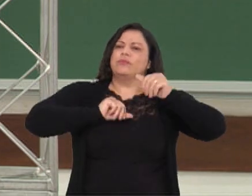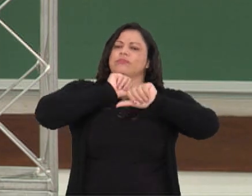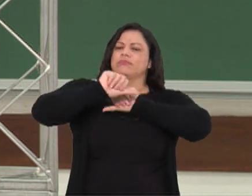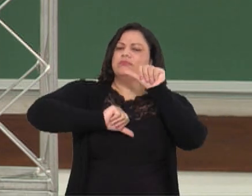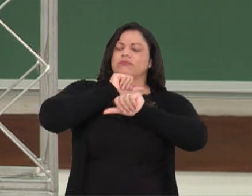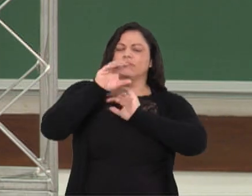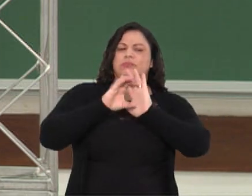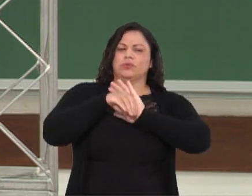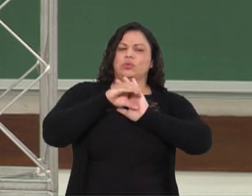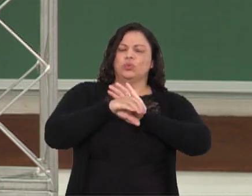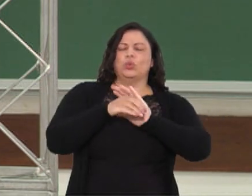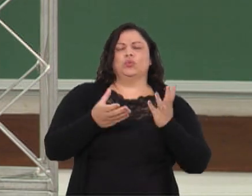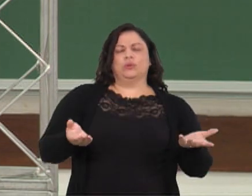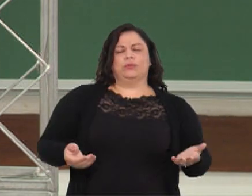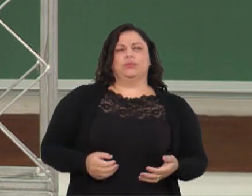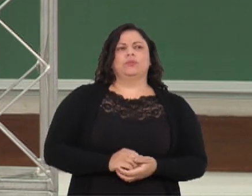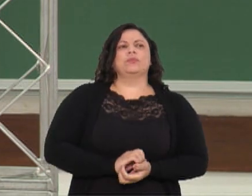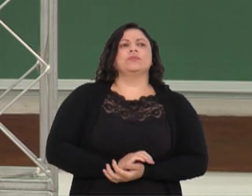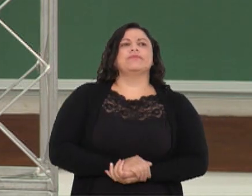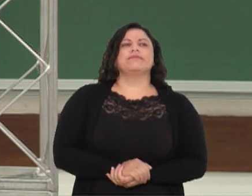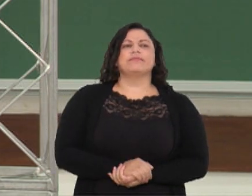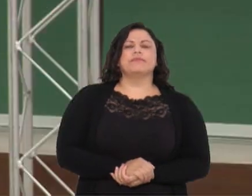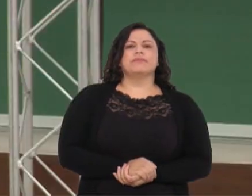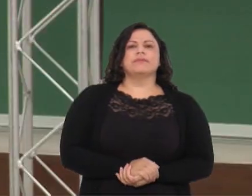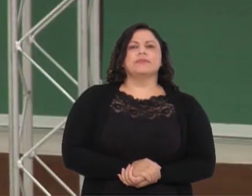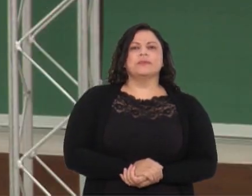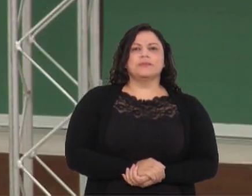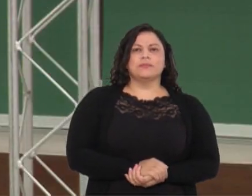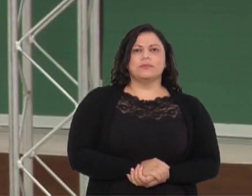ideologia. Vamos mais um pouquinho.